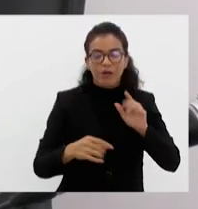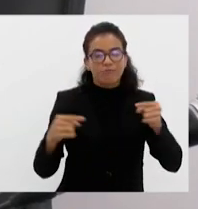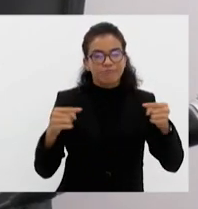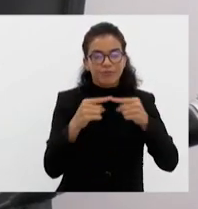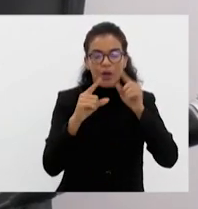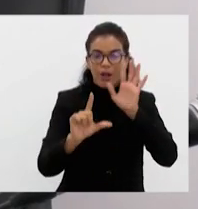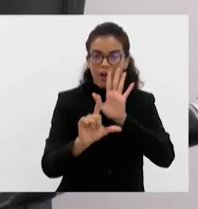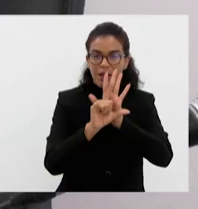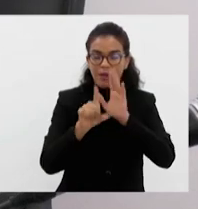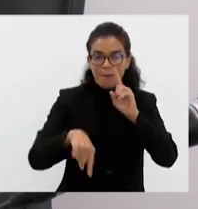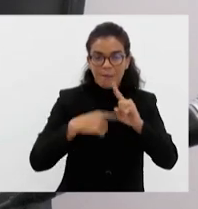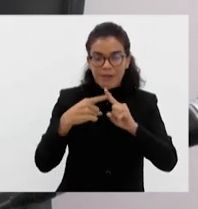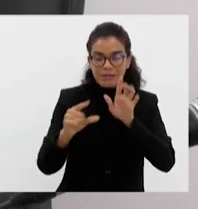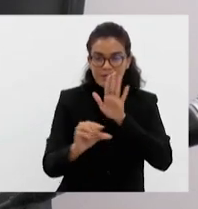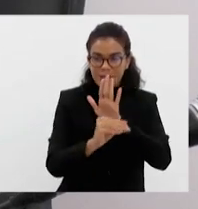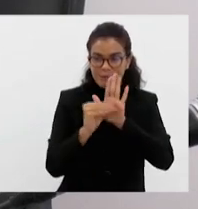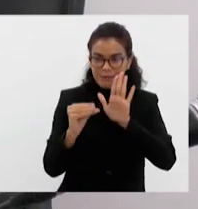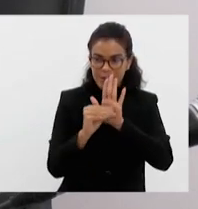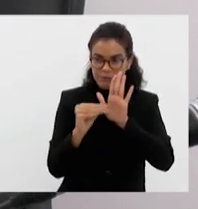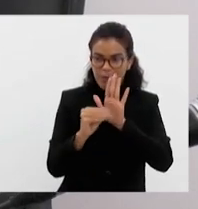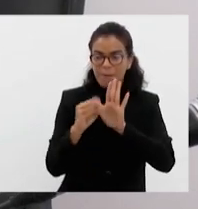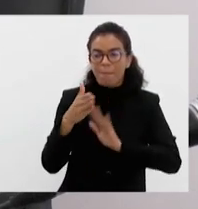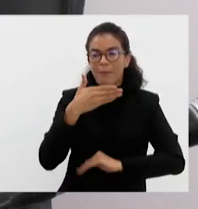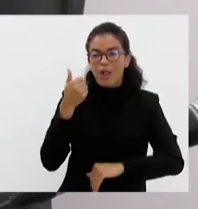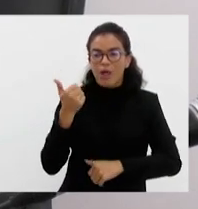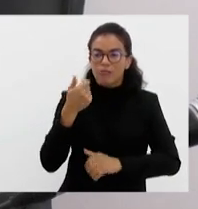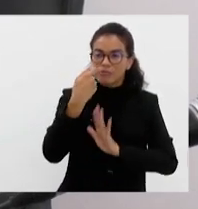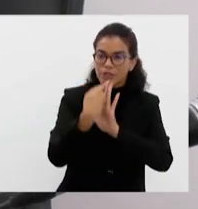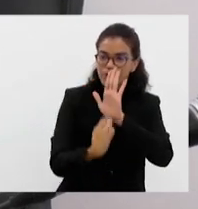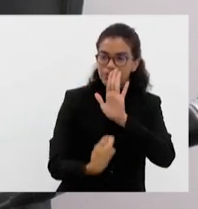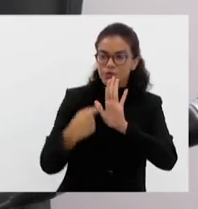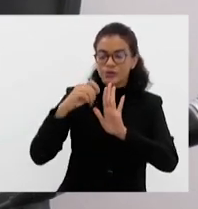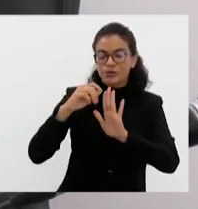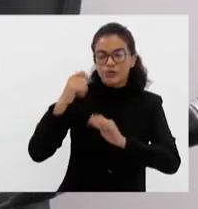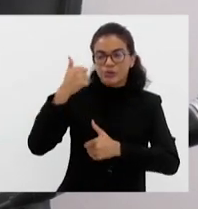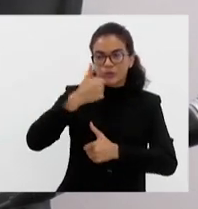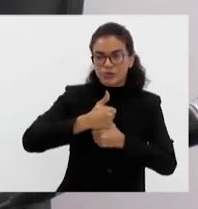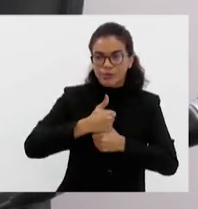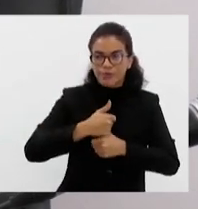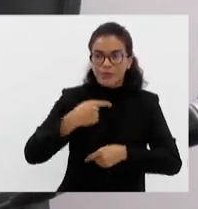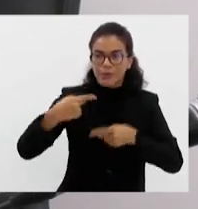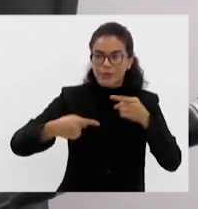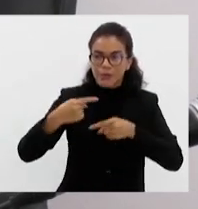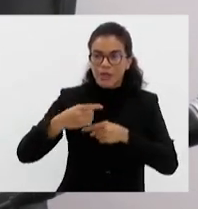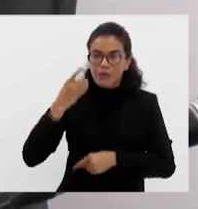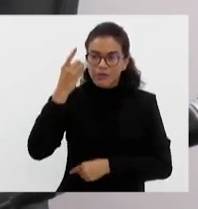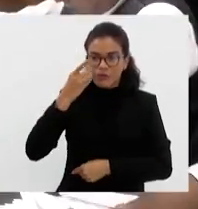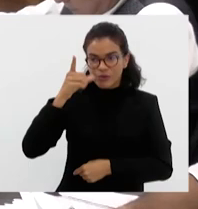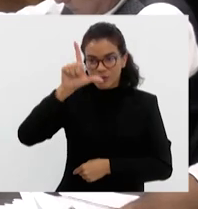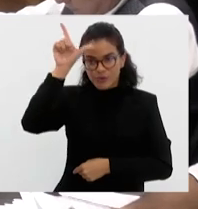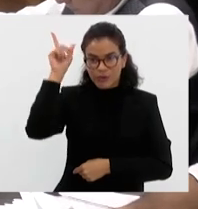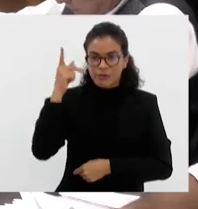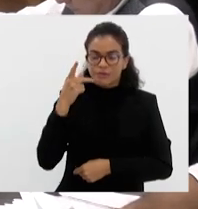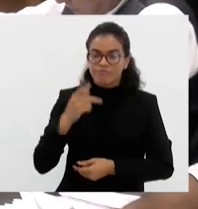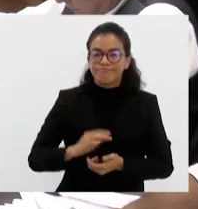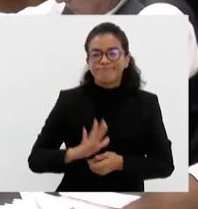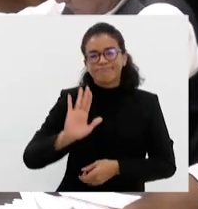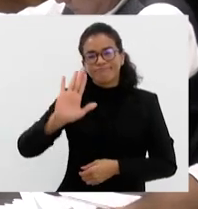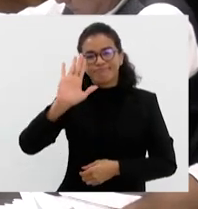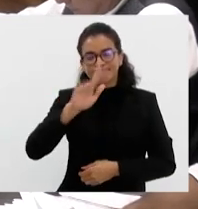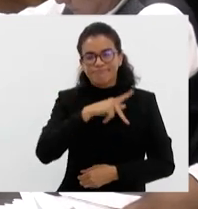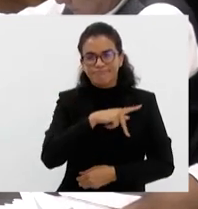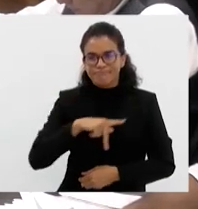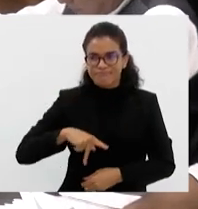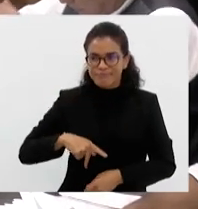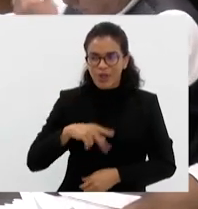legalidade com emendas, concluindo por substitutivo. Em discussão, para discutir, deputado Luiz Paulo e deputado Mink. Presidente, quando eu